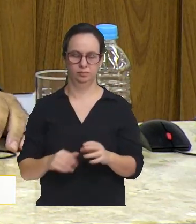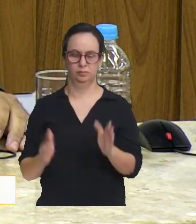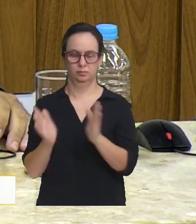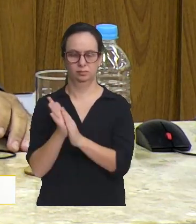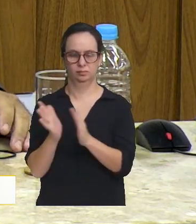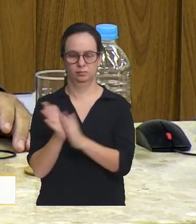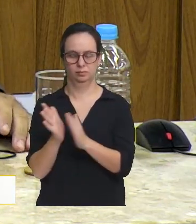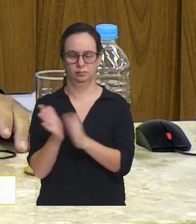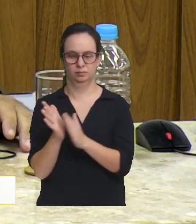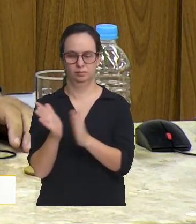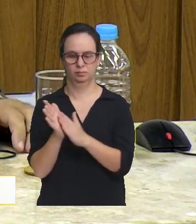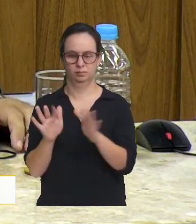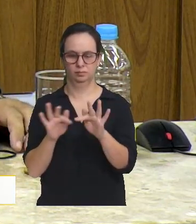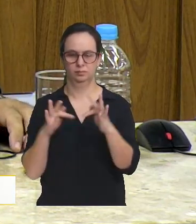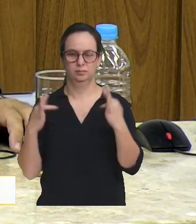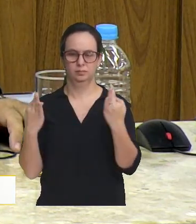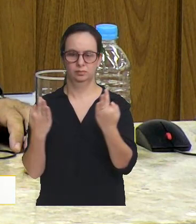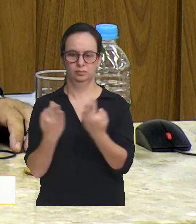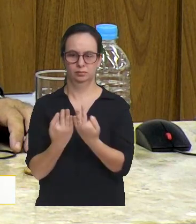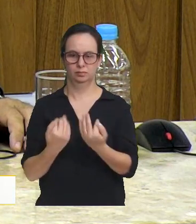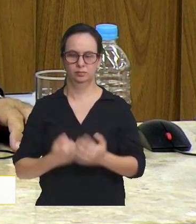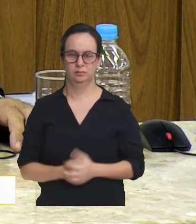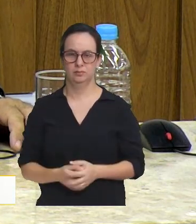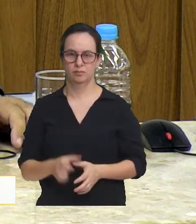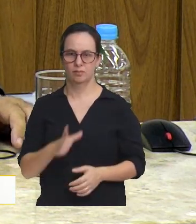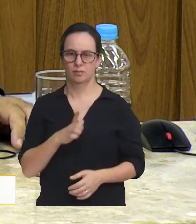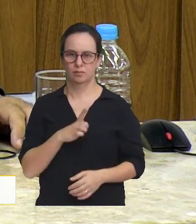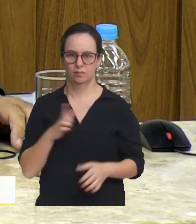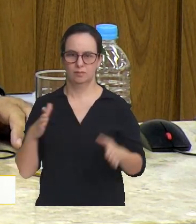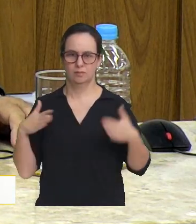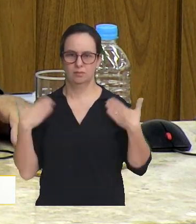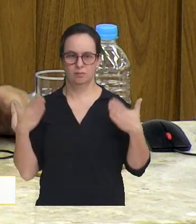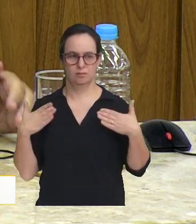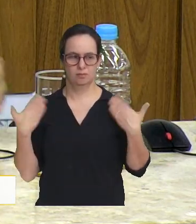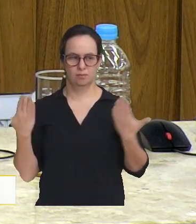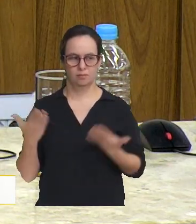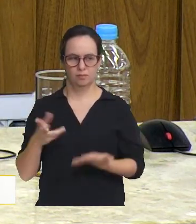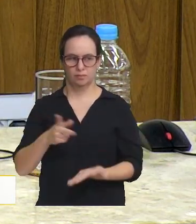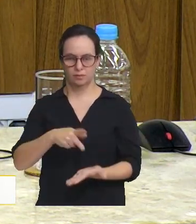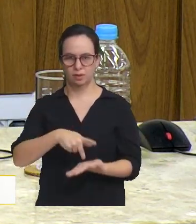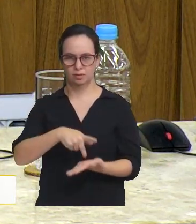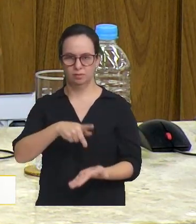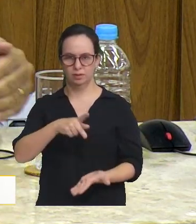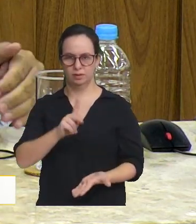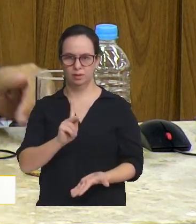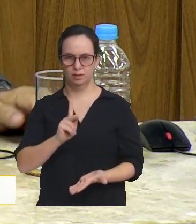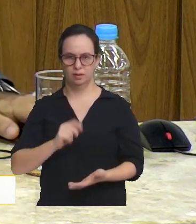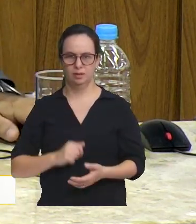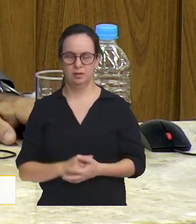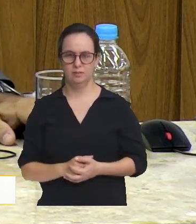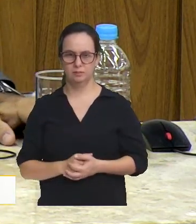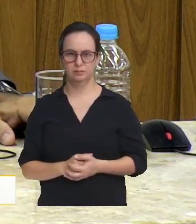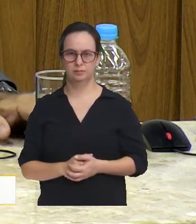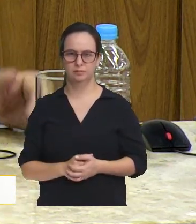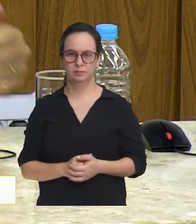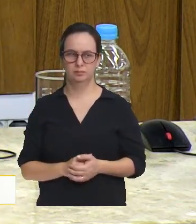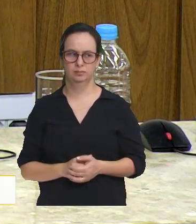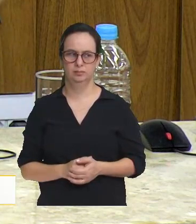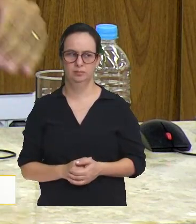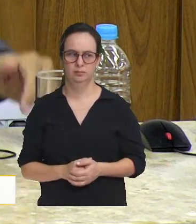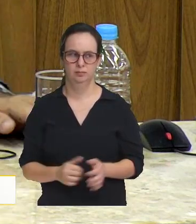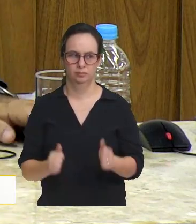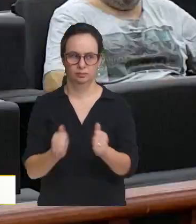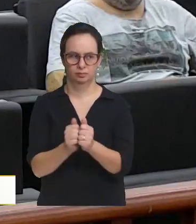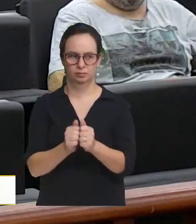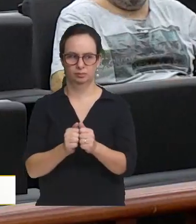família, do qual a gente teve a honra de participar junto com o seu Adolfo de muita coisa, né, quando